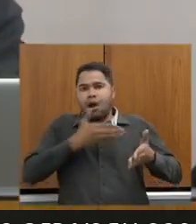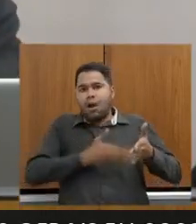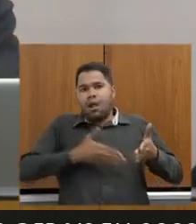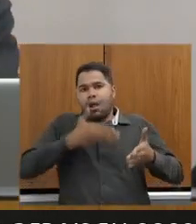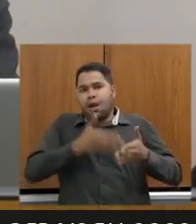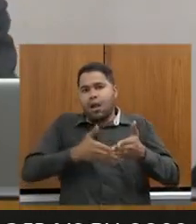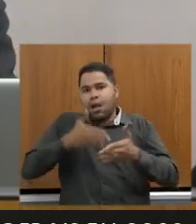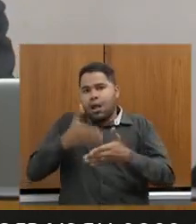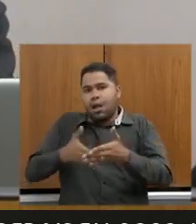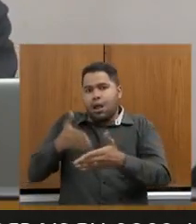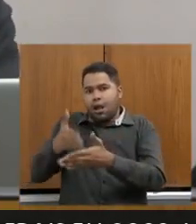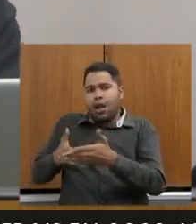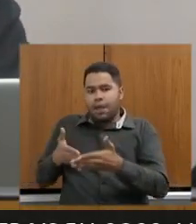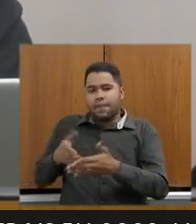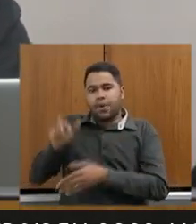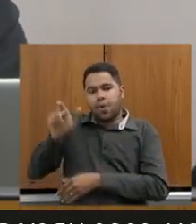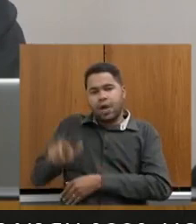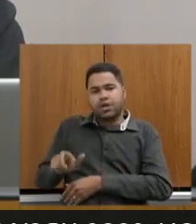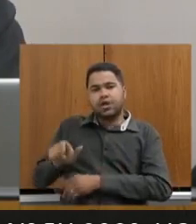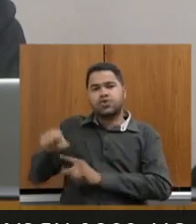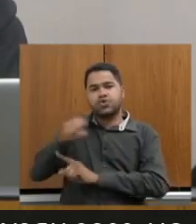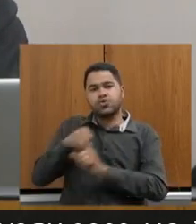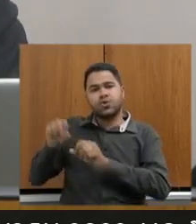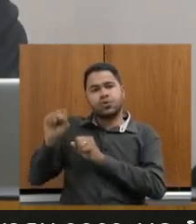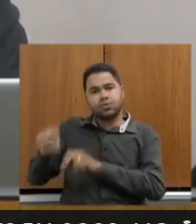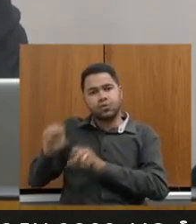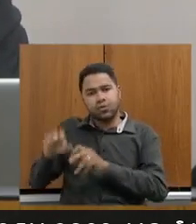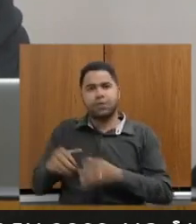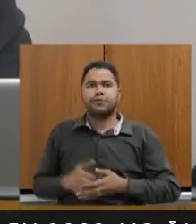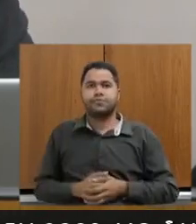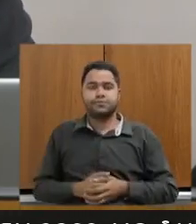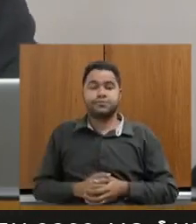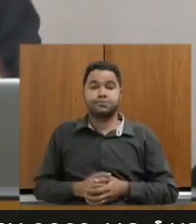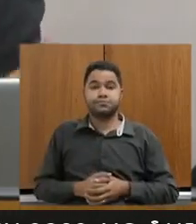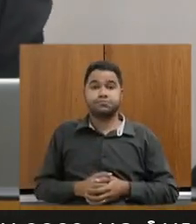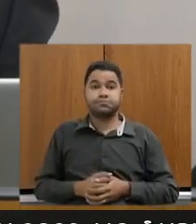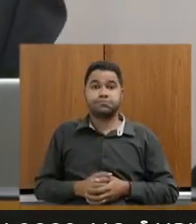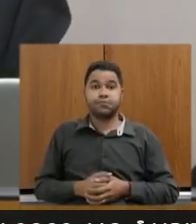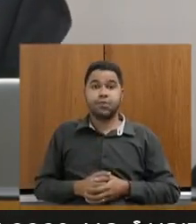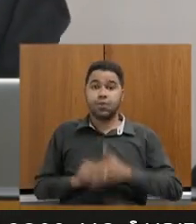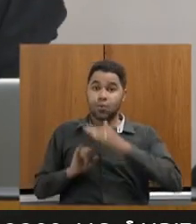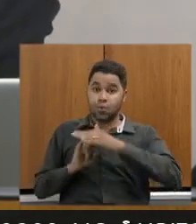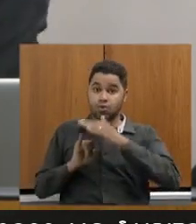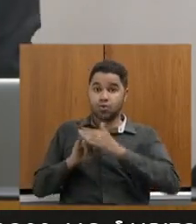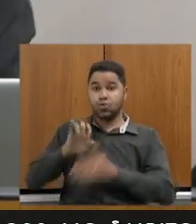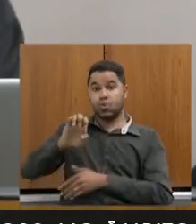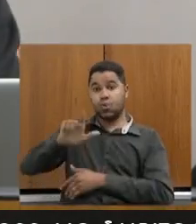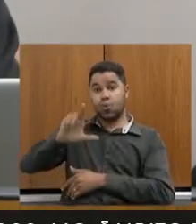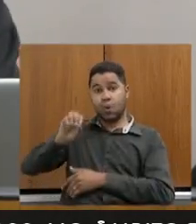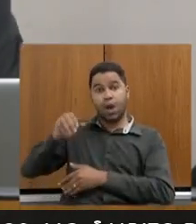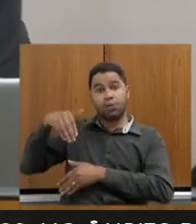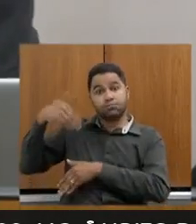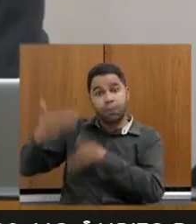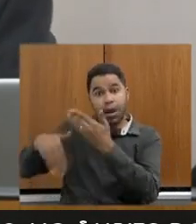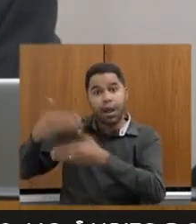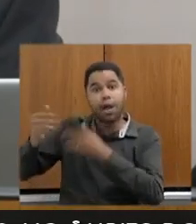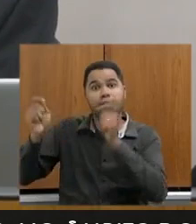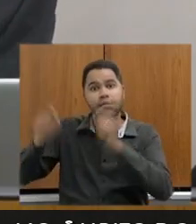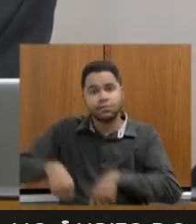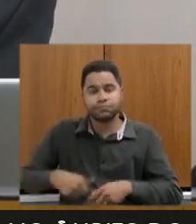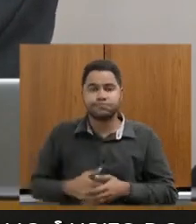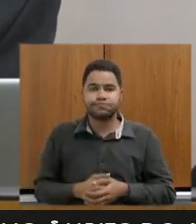por parte dos agentes socioeducativos de que o Instituto Elo avance nas suas